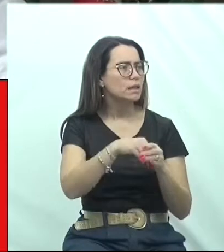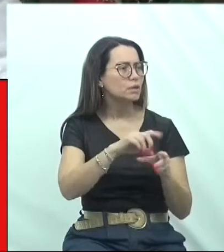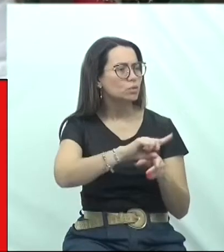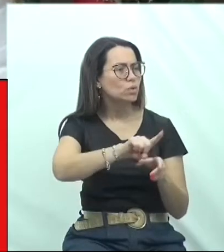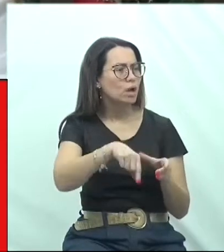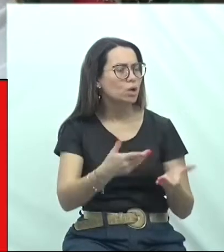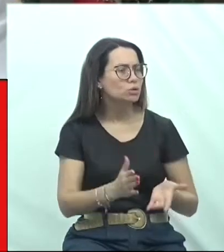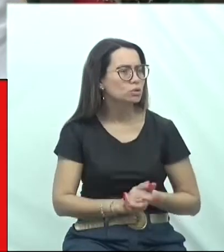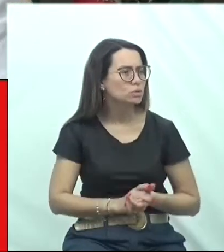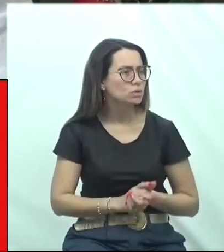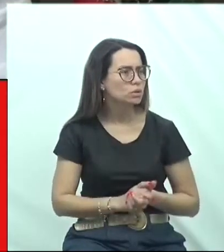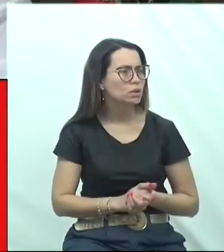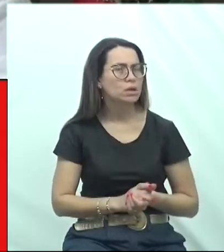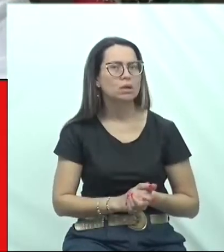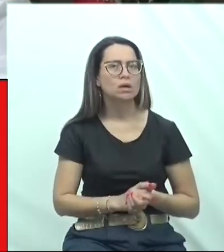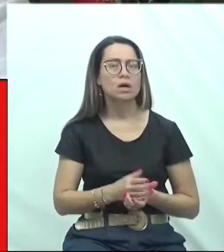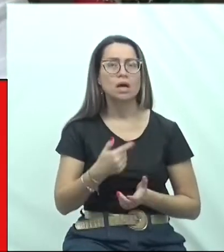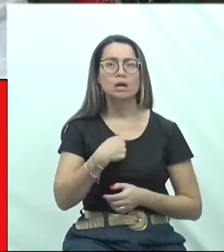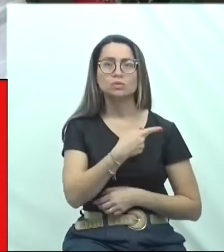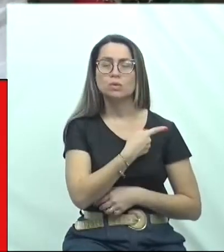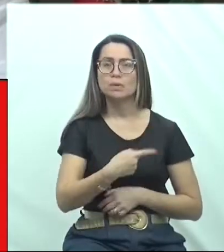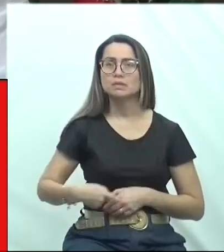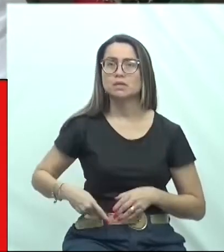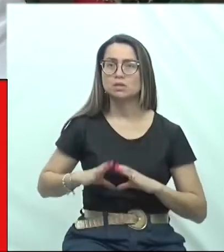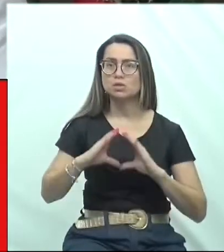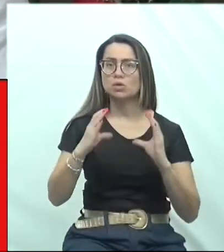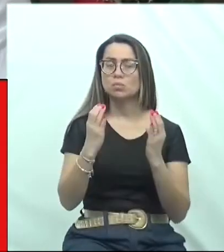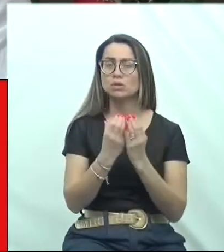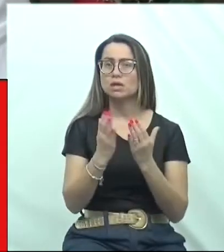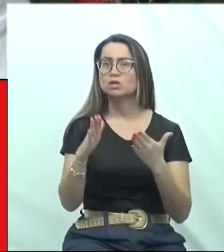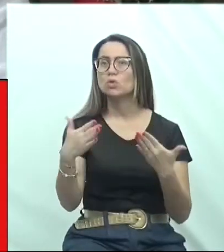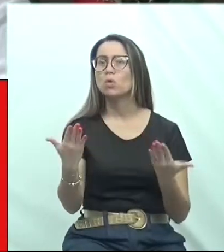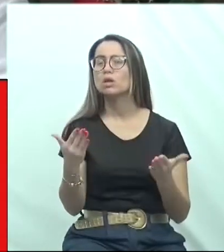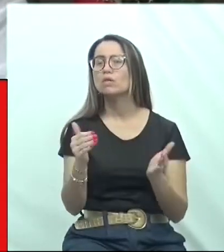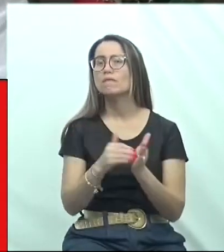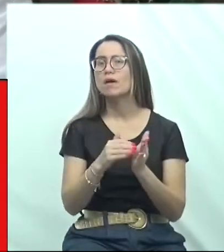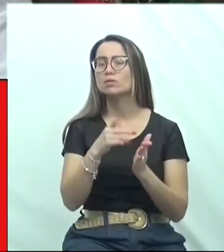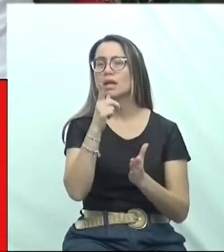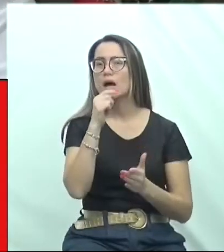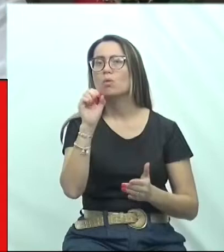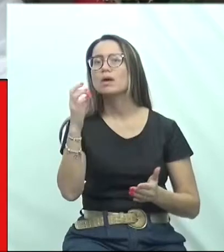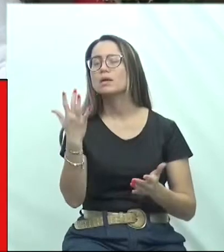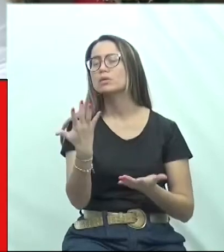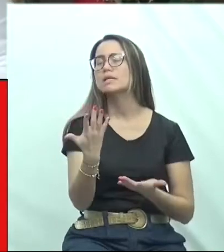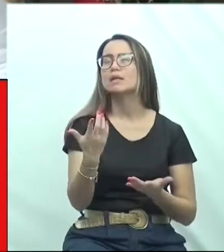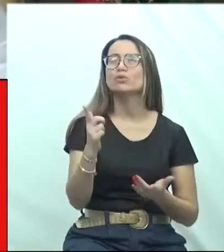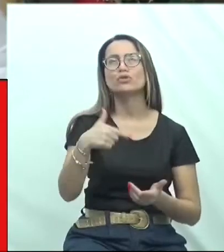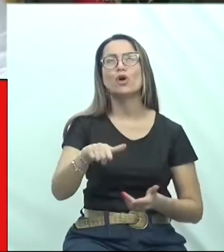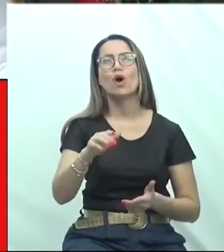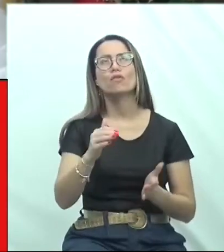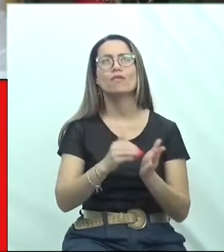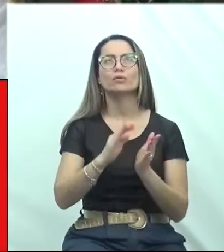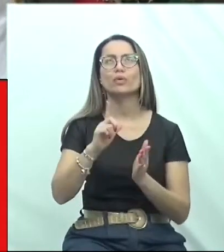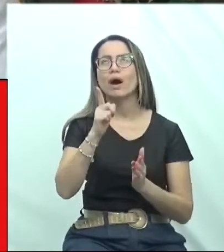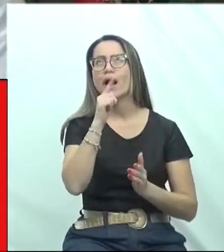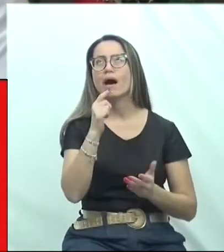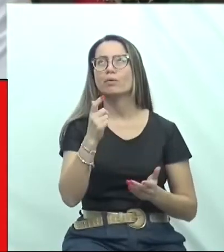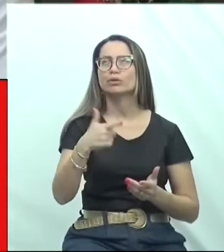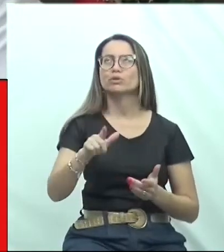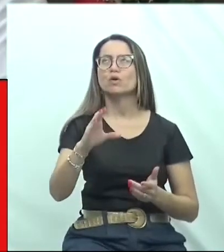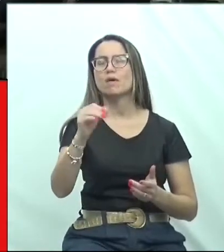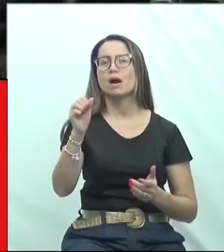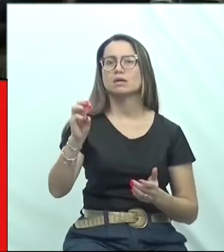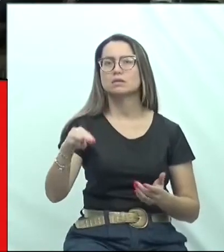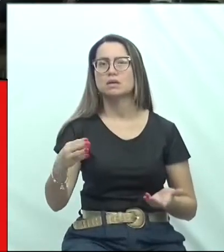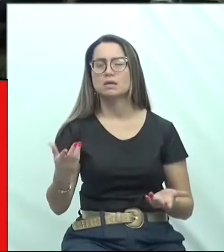eu sou presidente de comunidade, e eles, quando falta água, não, Antônio, o que está acontecendo? Faltou água mais uma vez, faltou água mais uma vez da Casan.